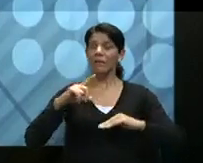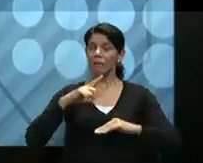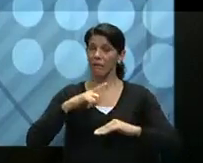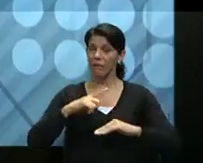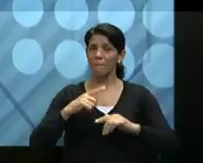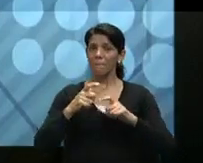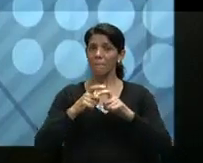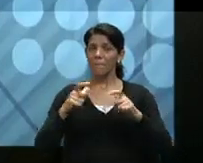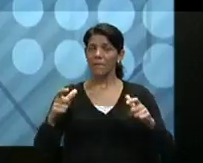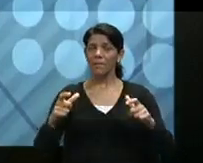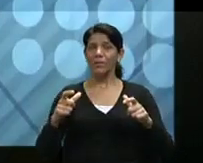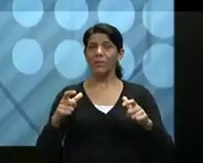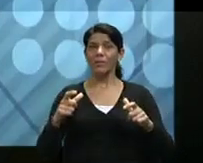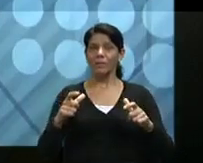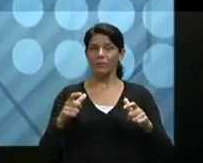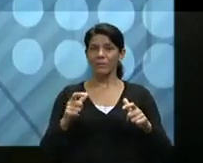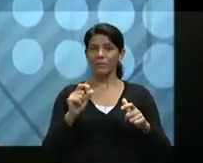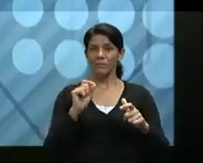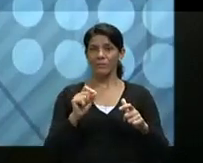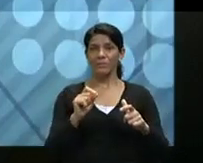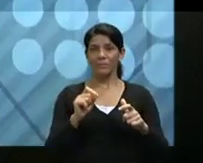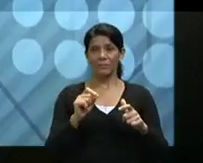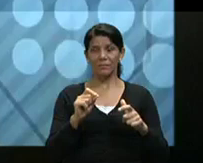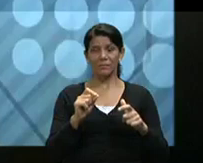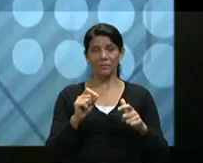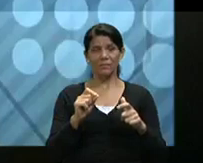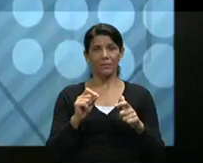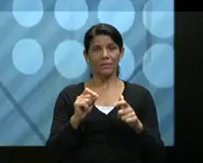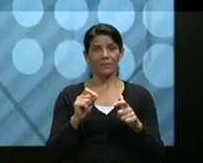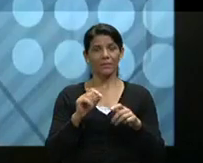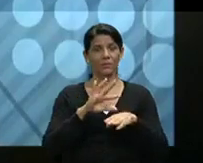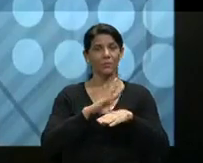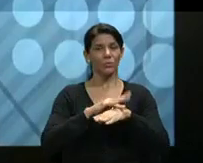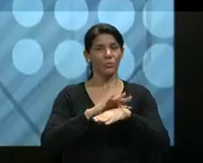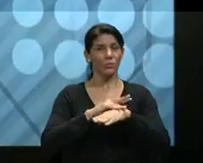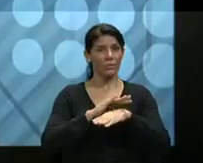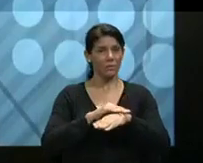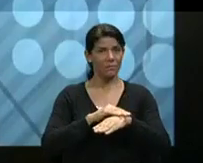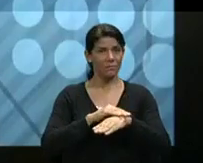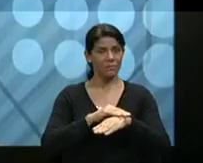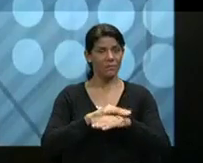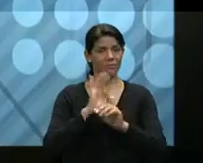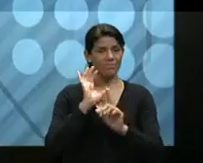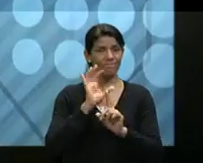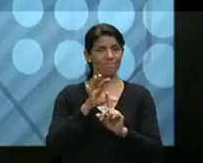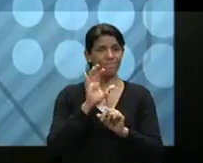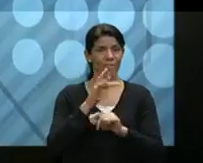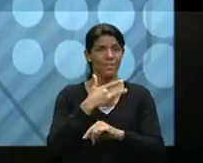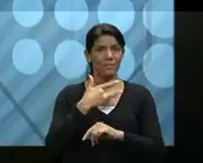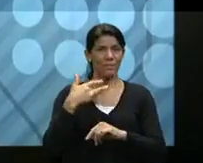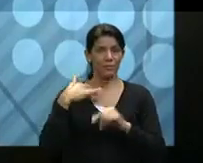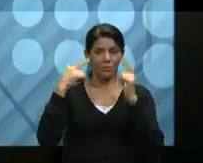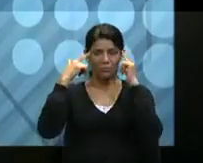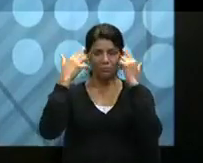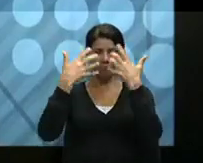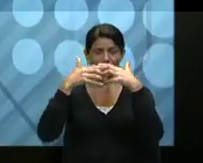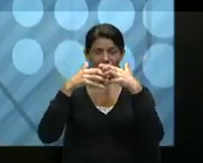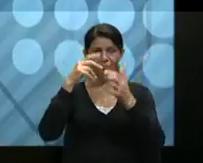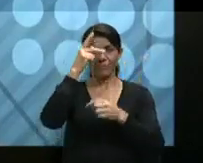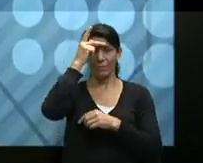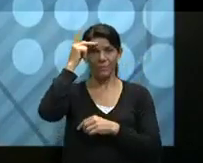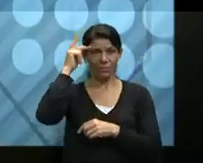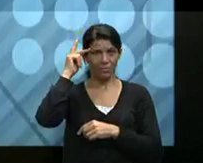vez maior prevalência dessas doenças que afetam a saúde mental das